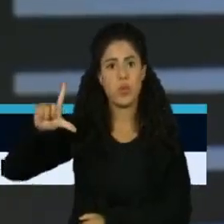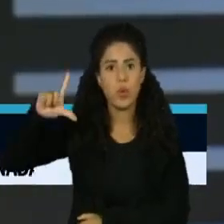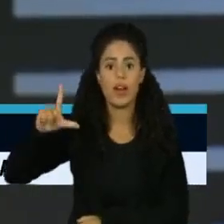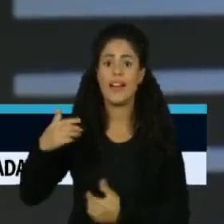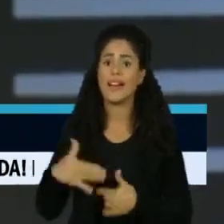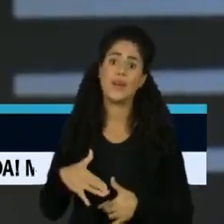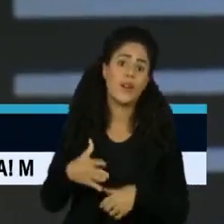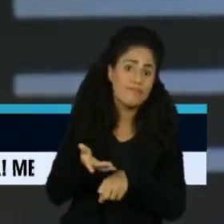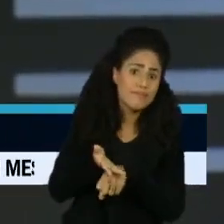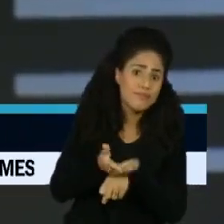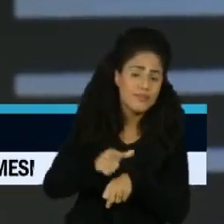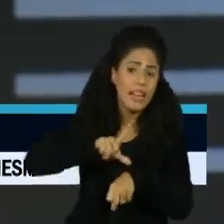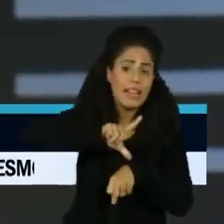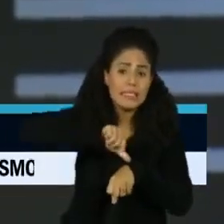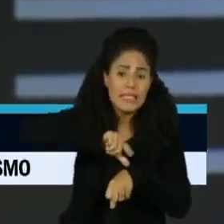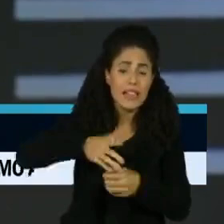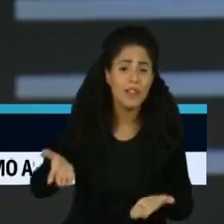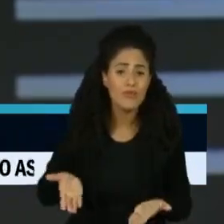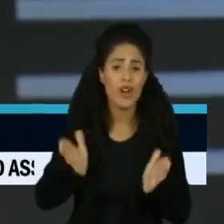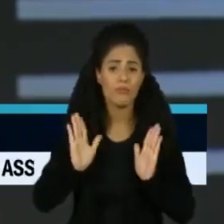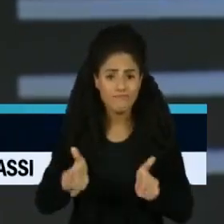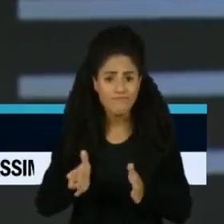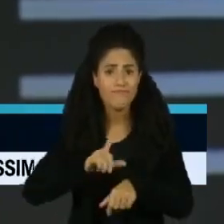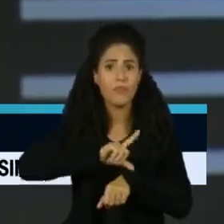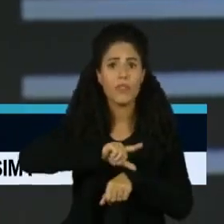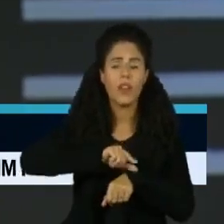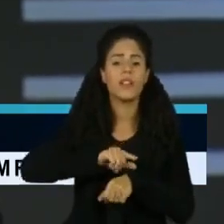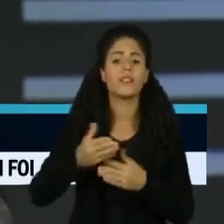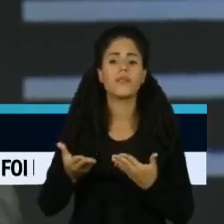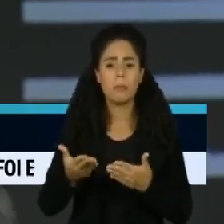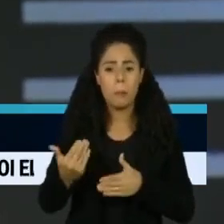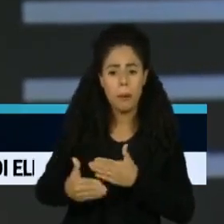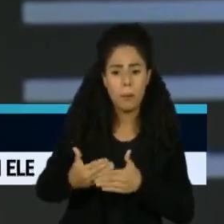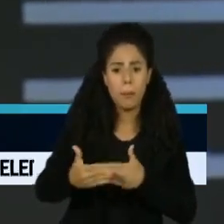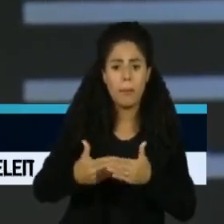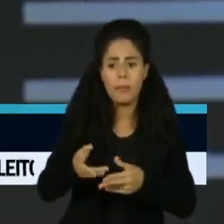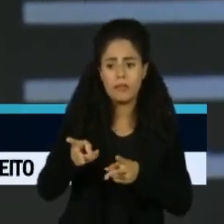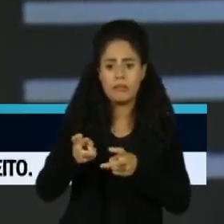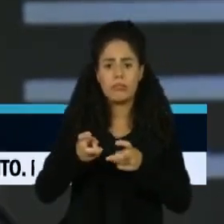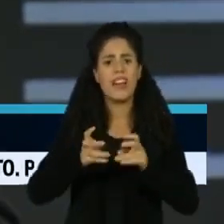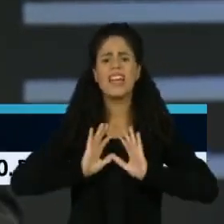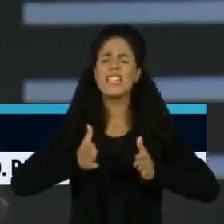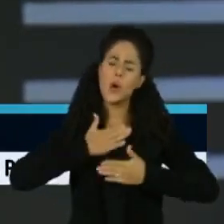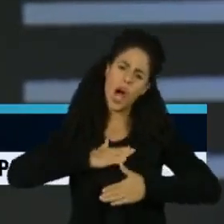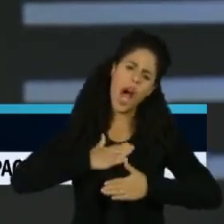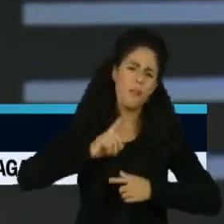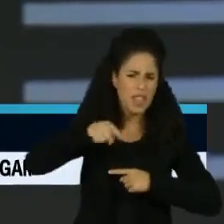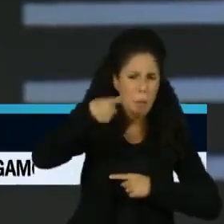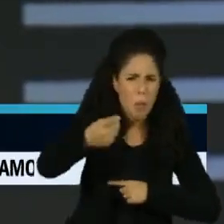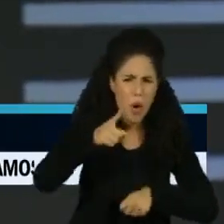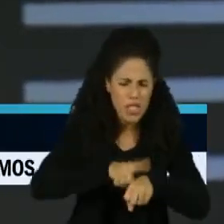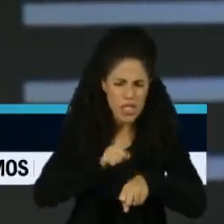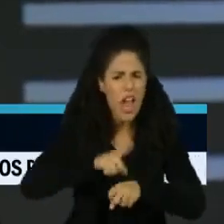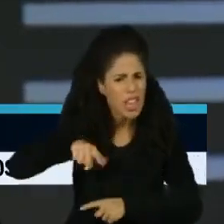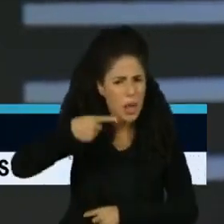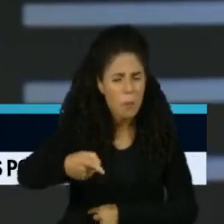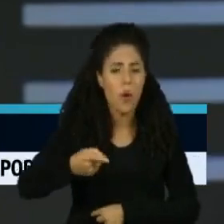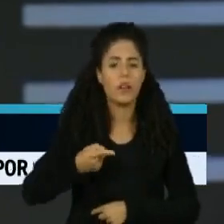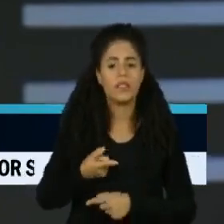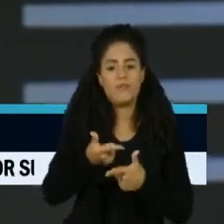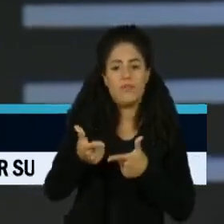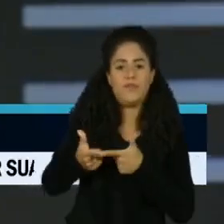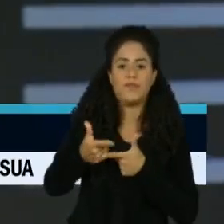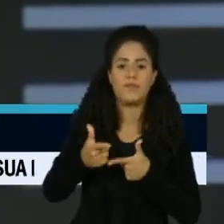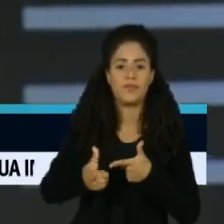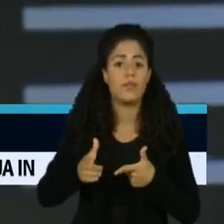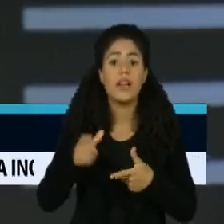tardiamente. Então, é assim, você está vendo que a febre do seu filho está aumentando. Você fala, não é nada, deixa quieto. Na hora que ela vai para 39, você